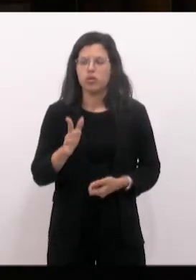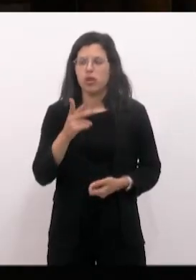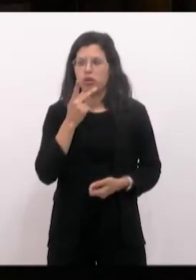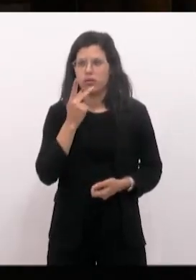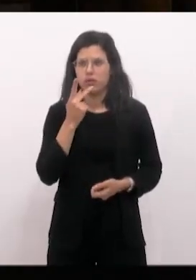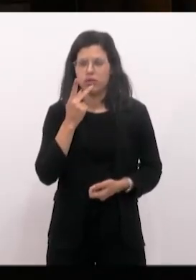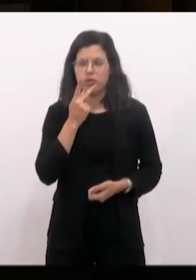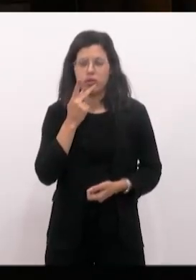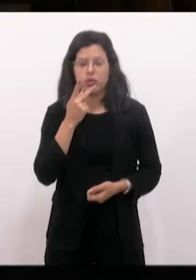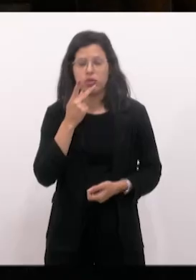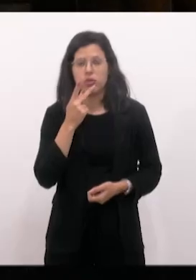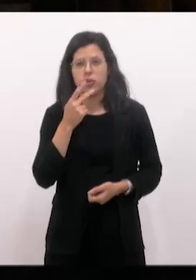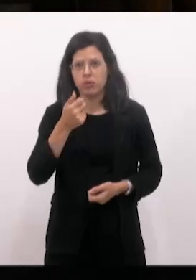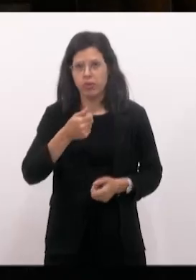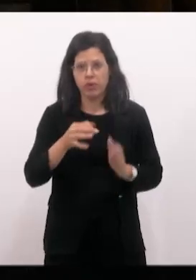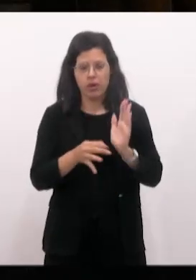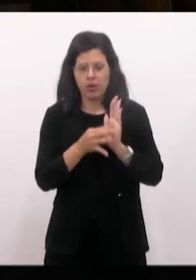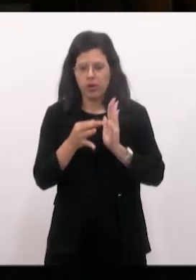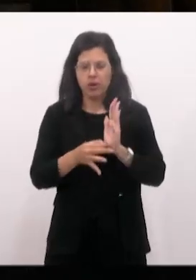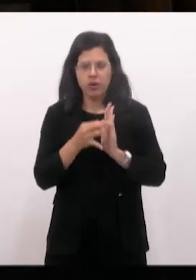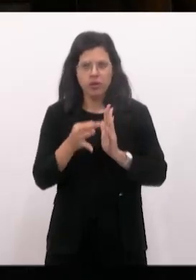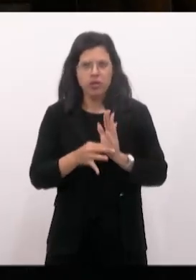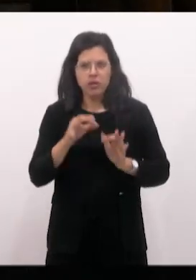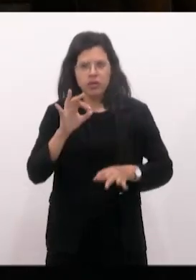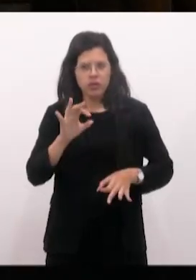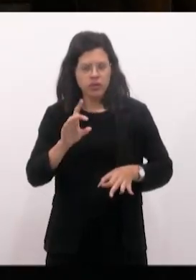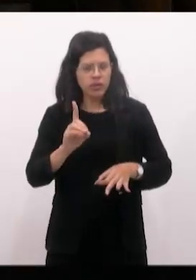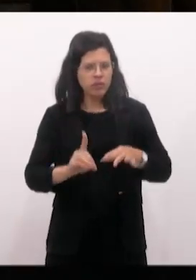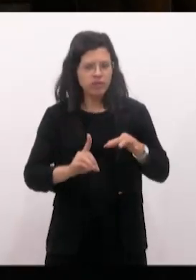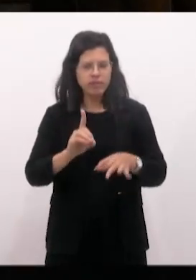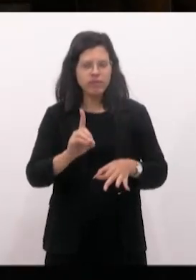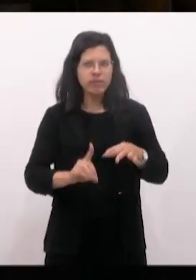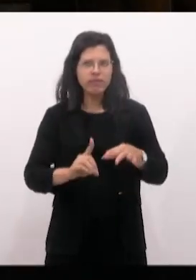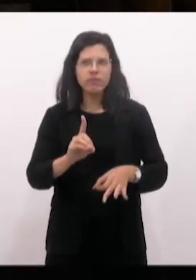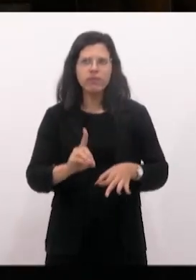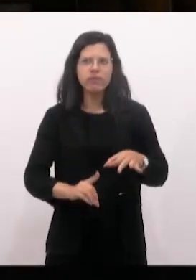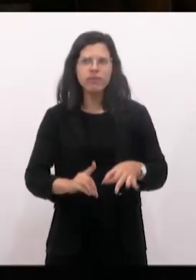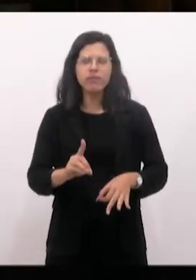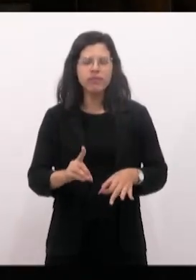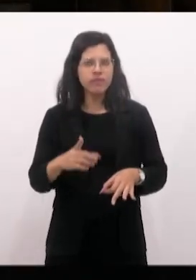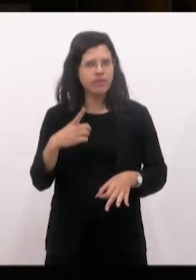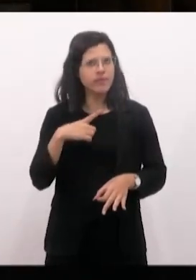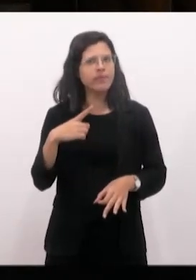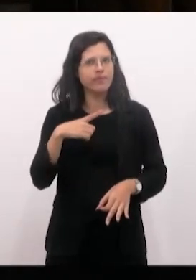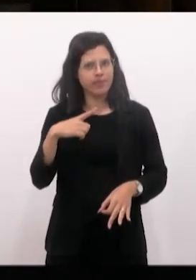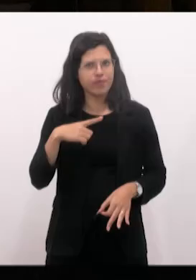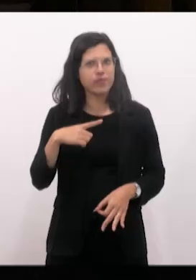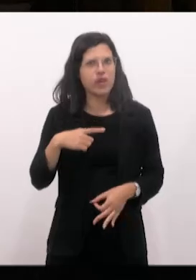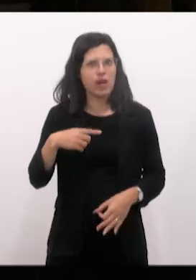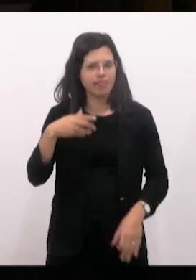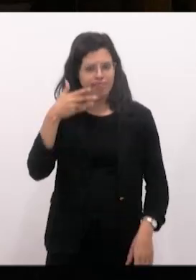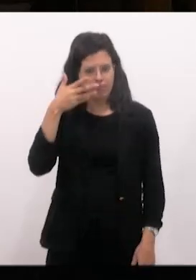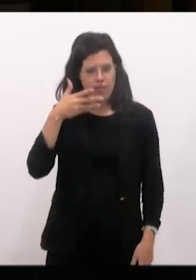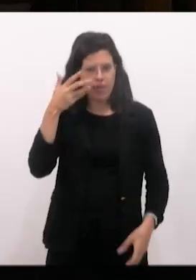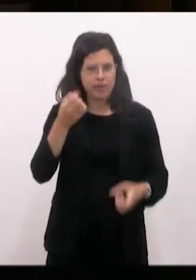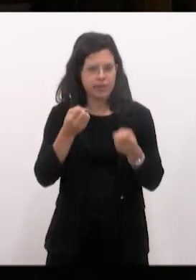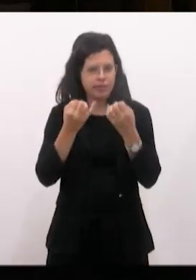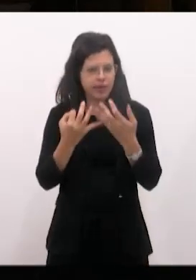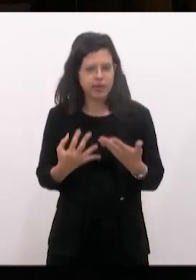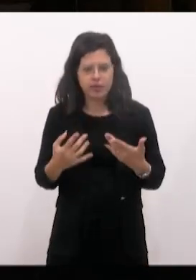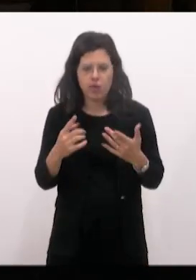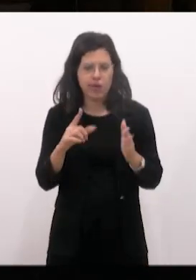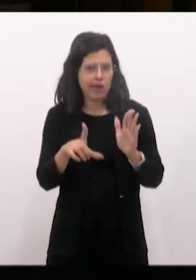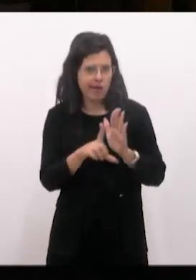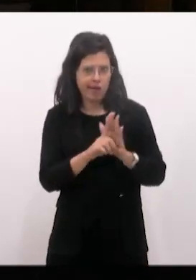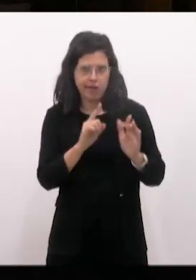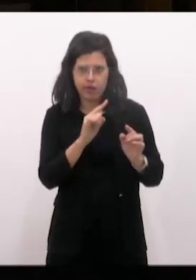primeiro parecer do douto desembargador, há fortes argumentos que a lei é